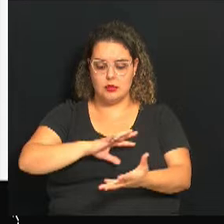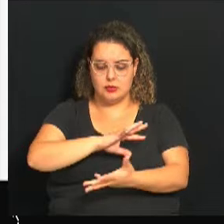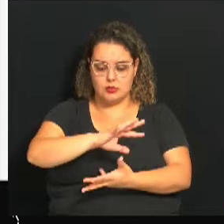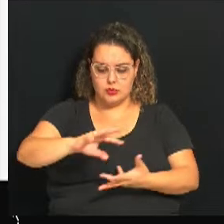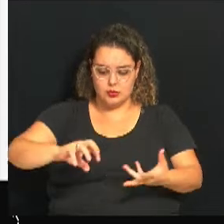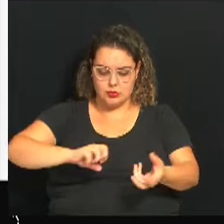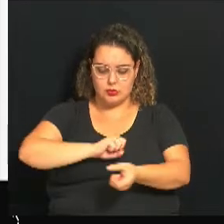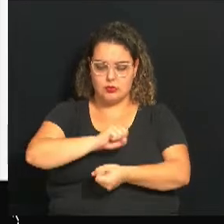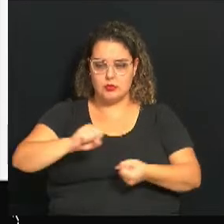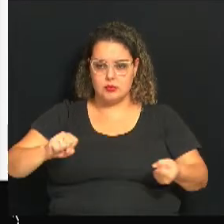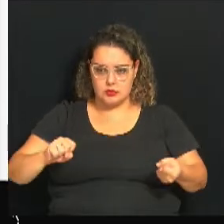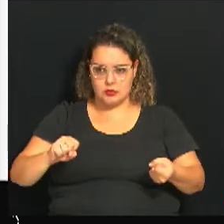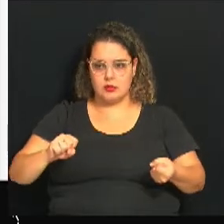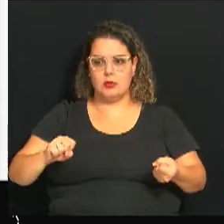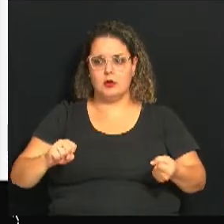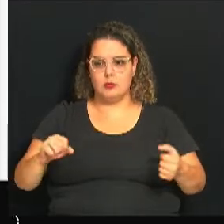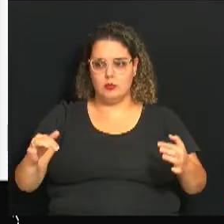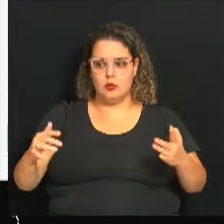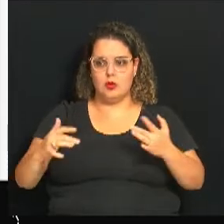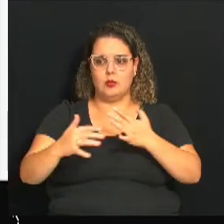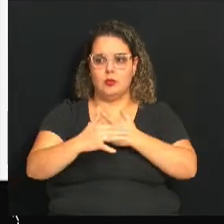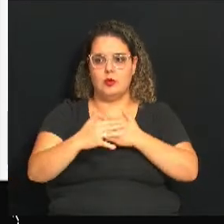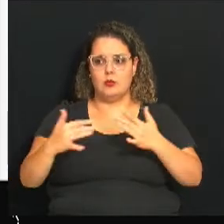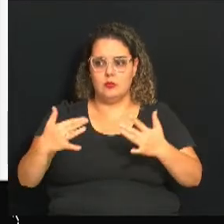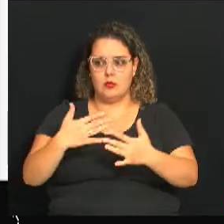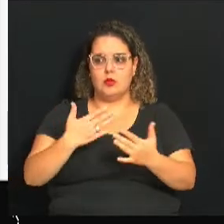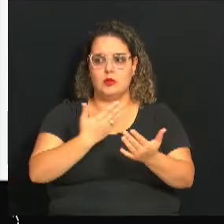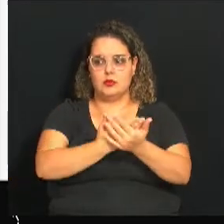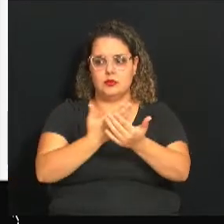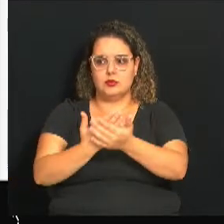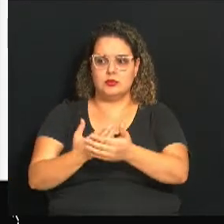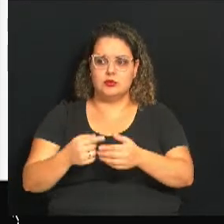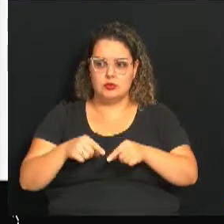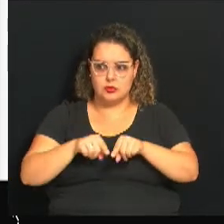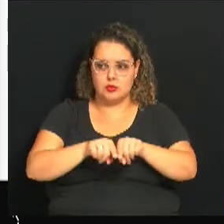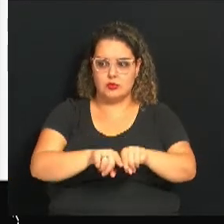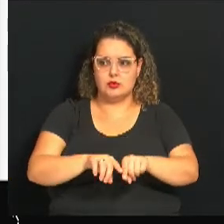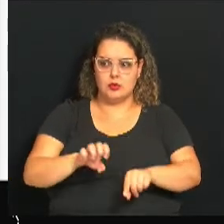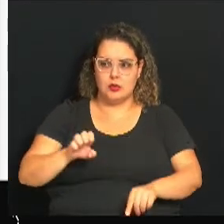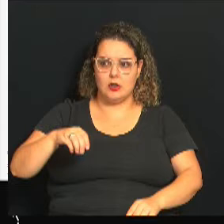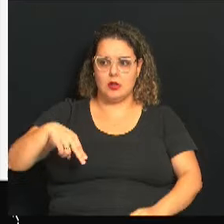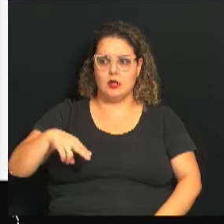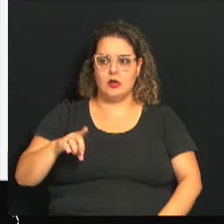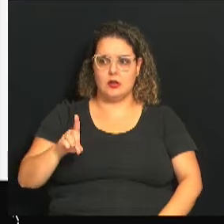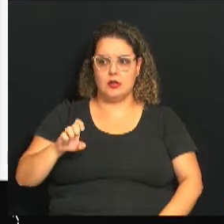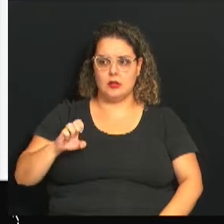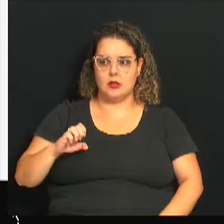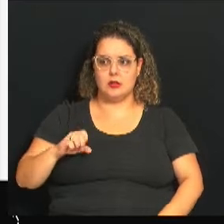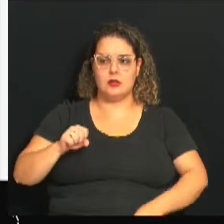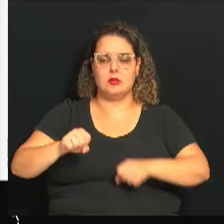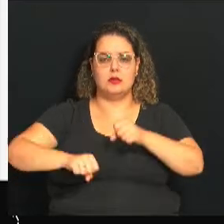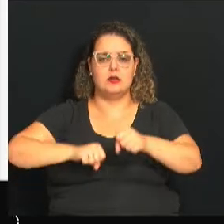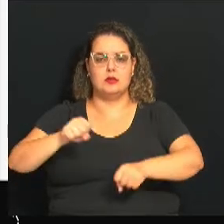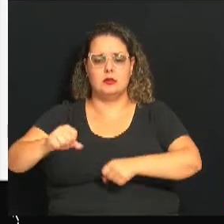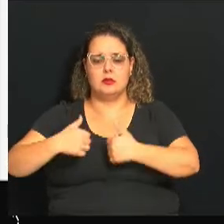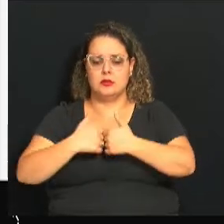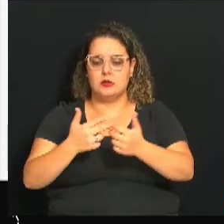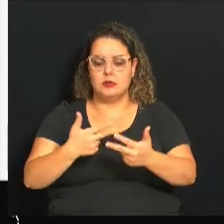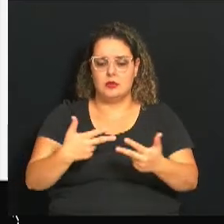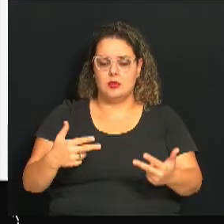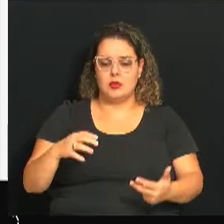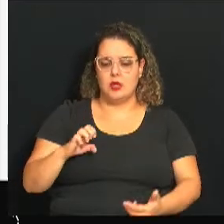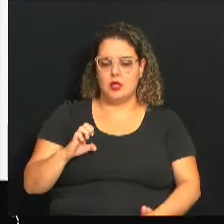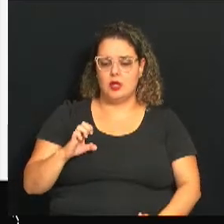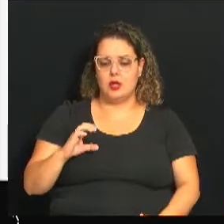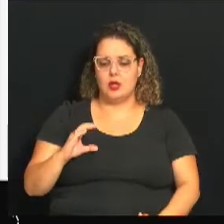da mobilidade, alguns estudos de parceria com a ENDEC, de ciclovia, de transportes ecológicos, né?